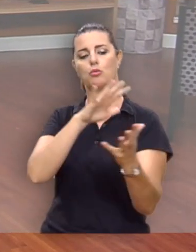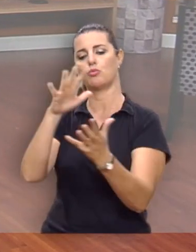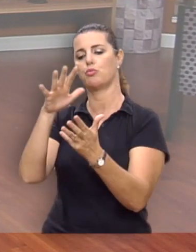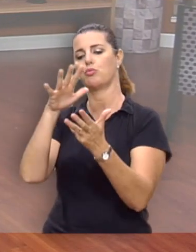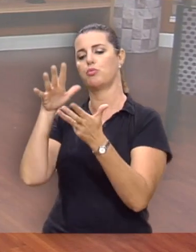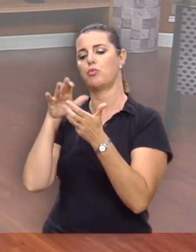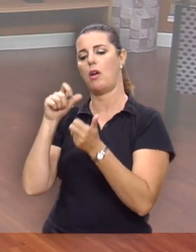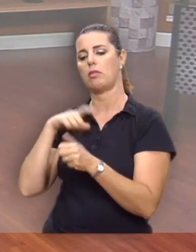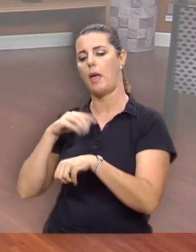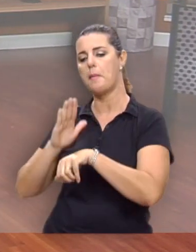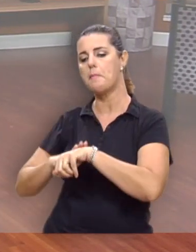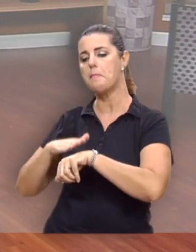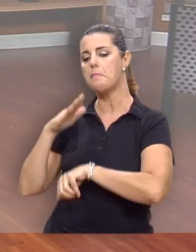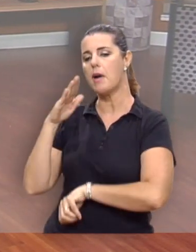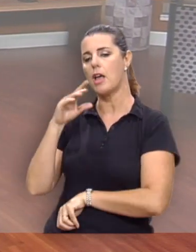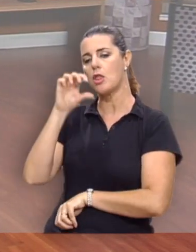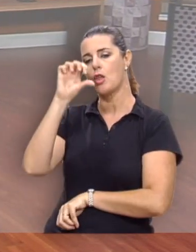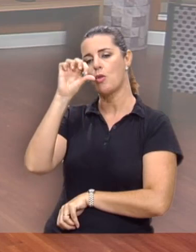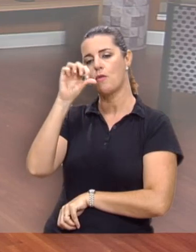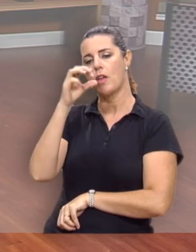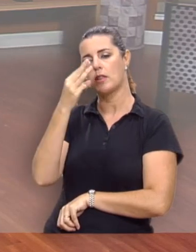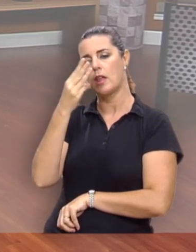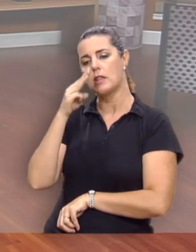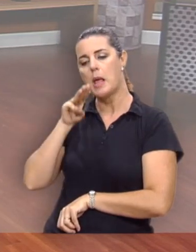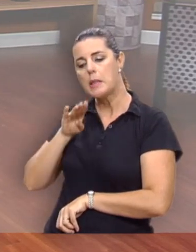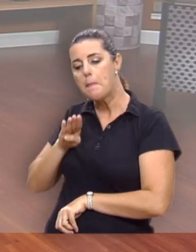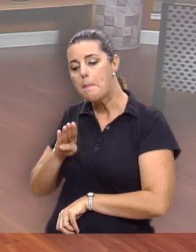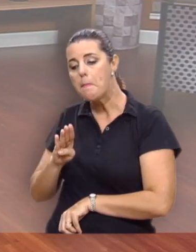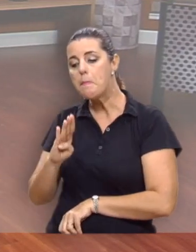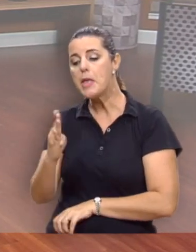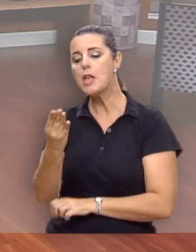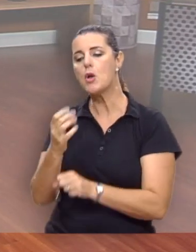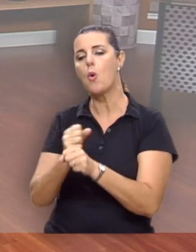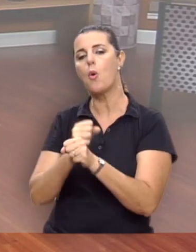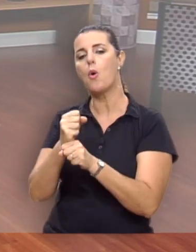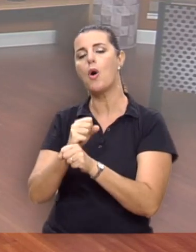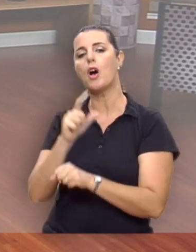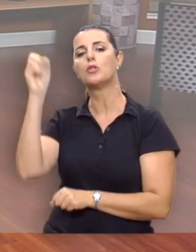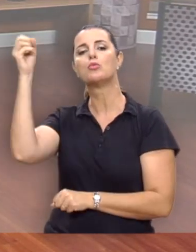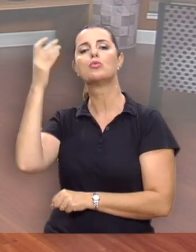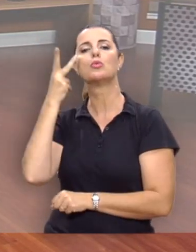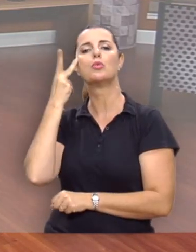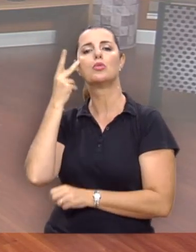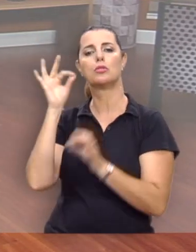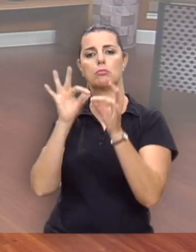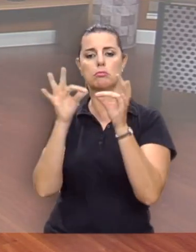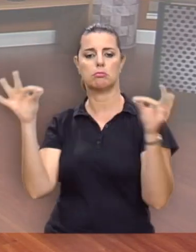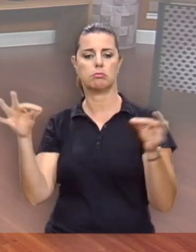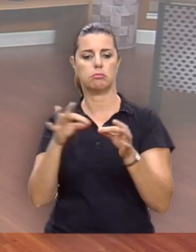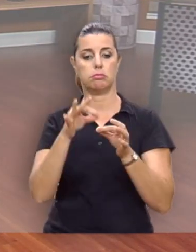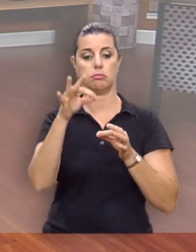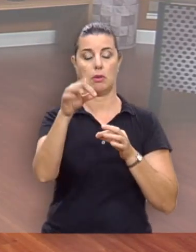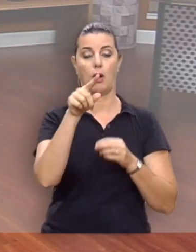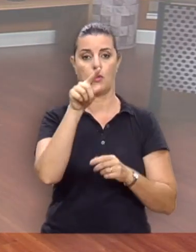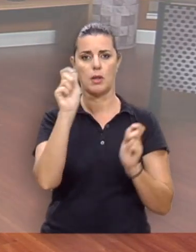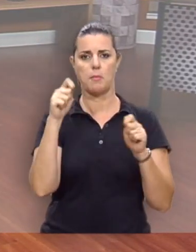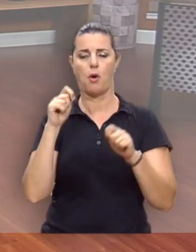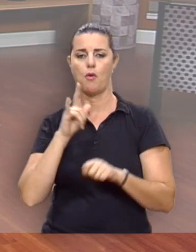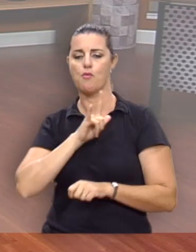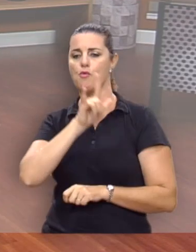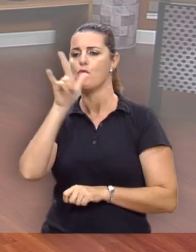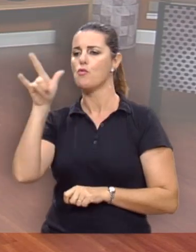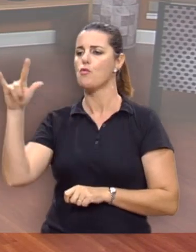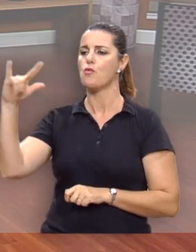93 bilhões de anos-luz de diâmetro. Isso significa que se você voasse à velocidade da